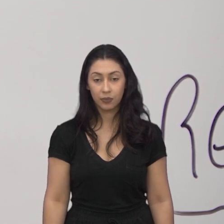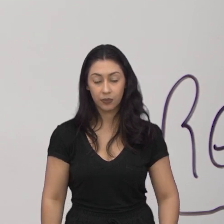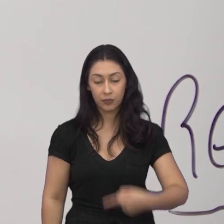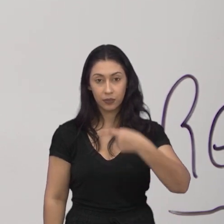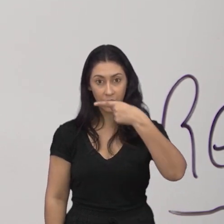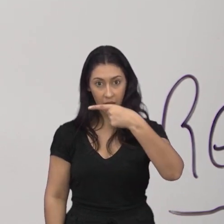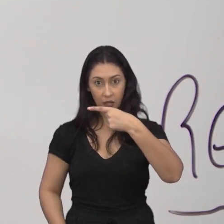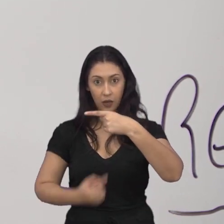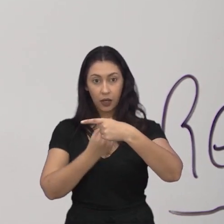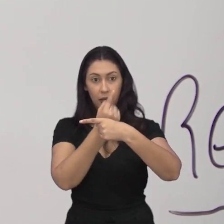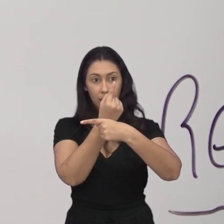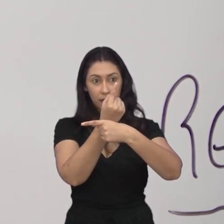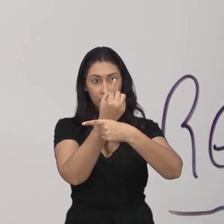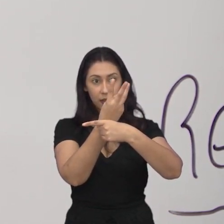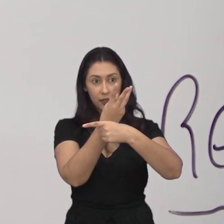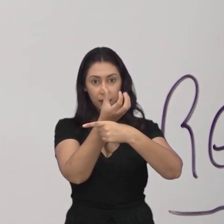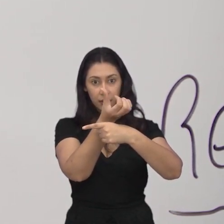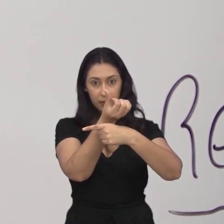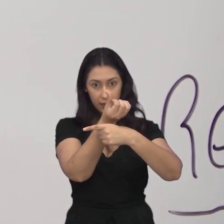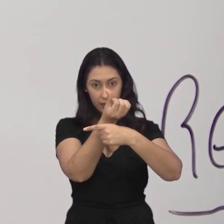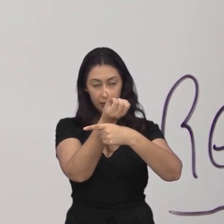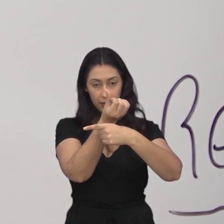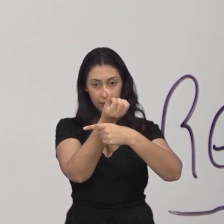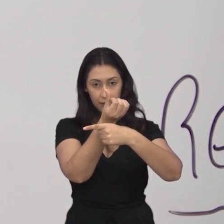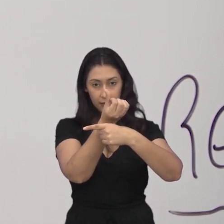E 136 gramas